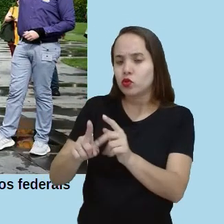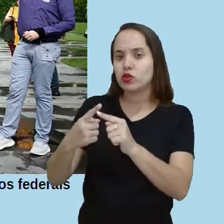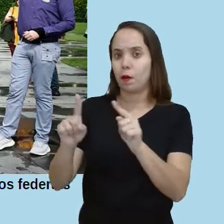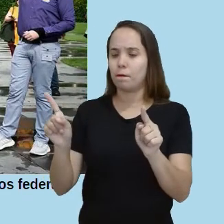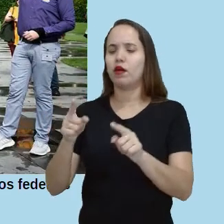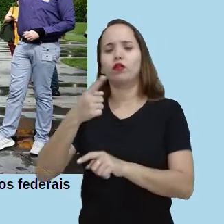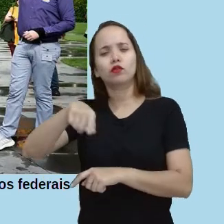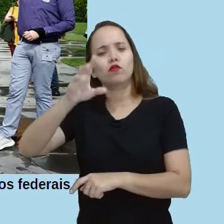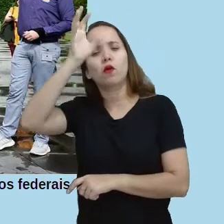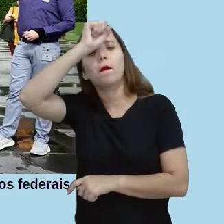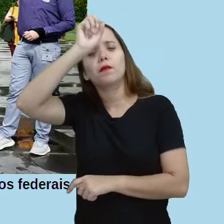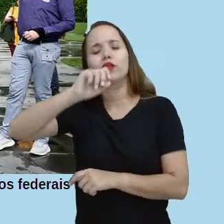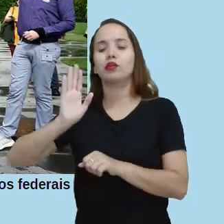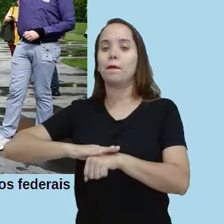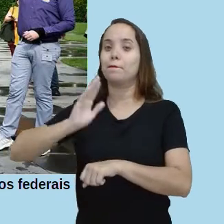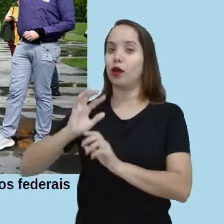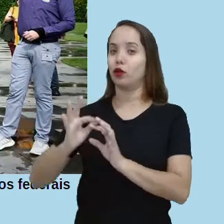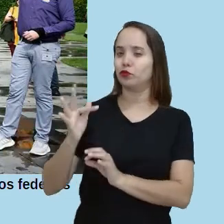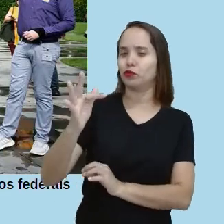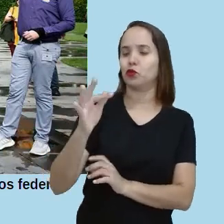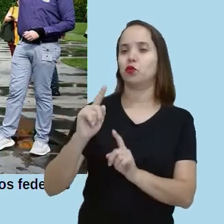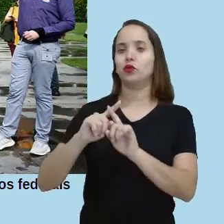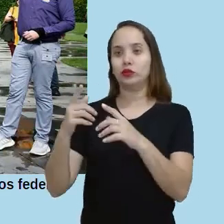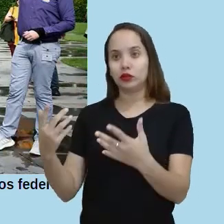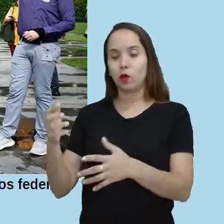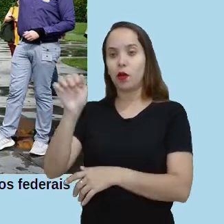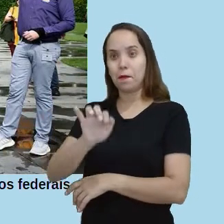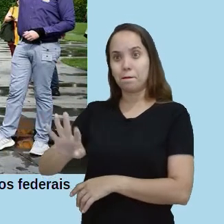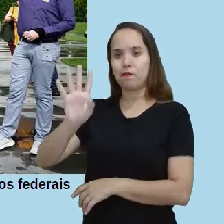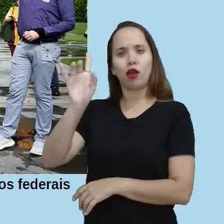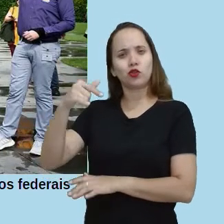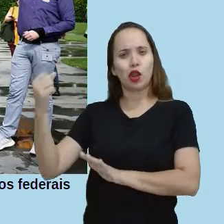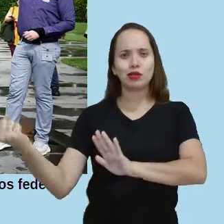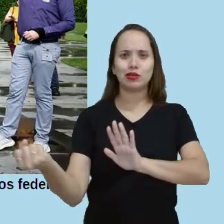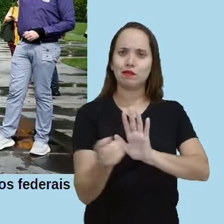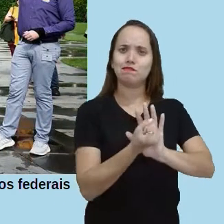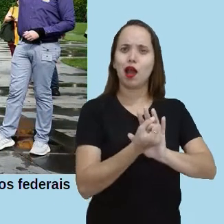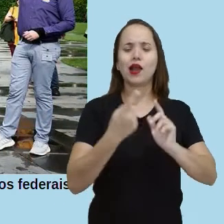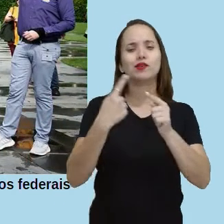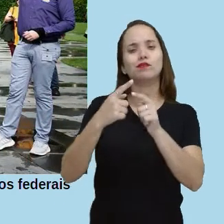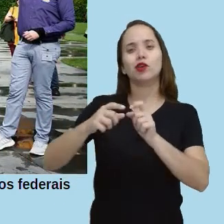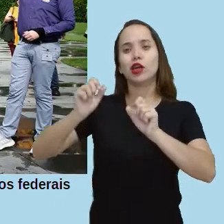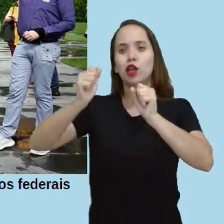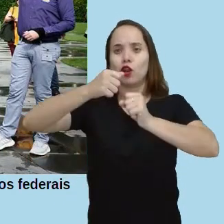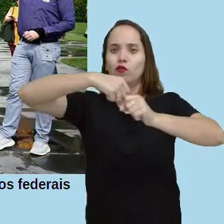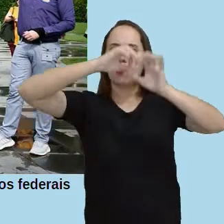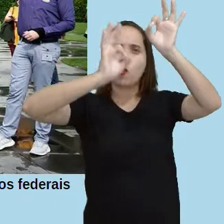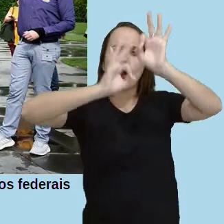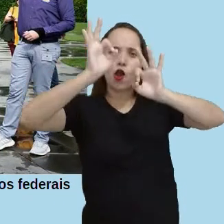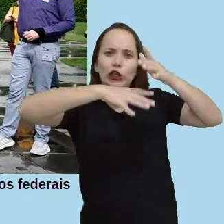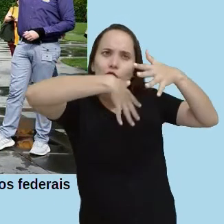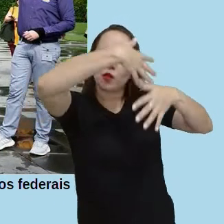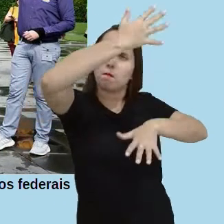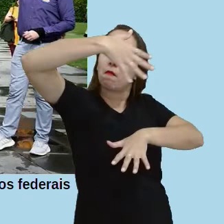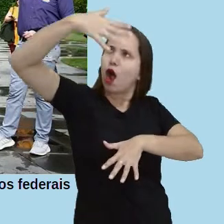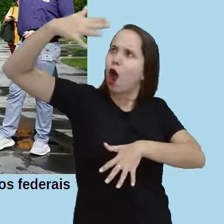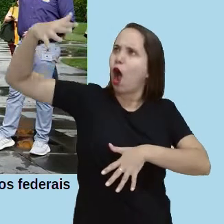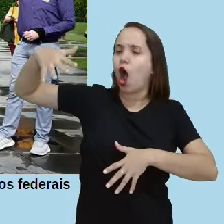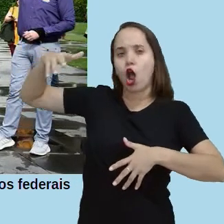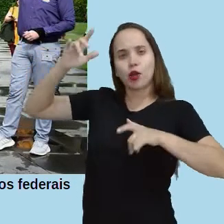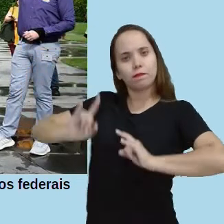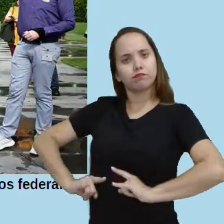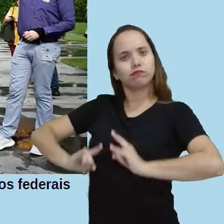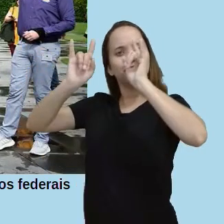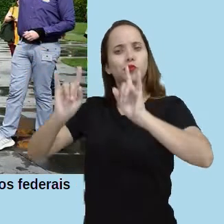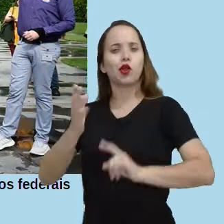muito simbólica por isso. Então está sendo hasteado aí em prédios públicos, né, do Estado alemão a bandeira